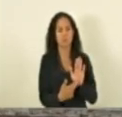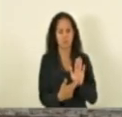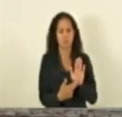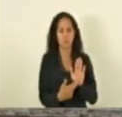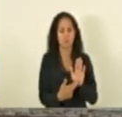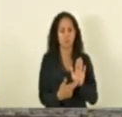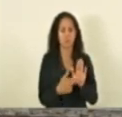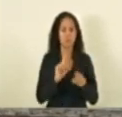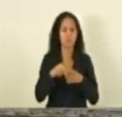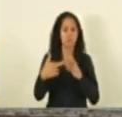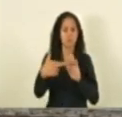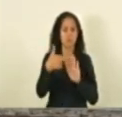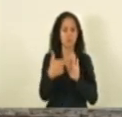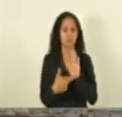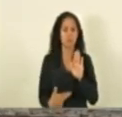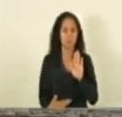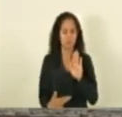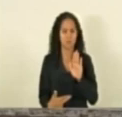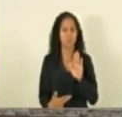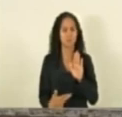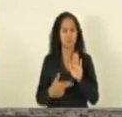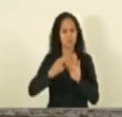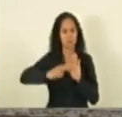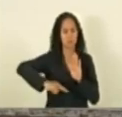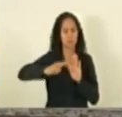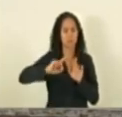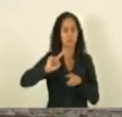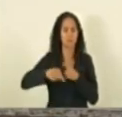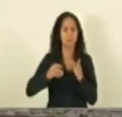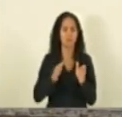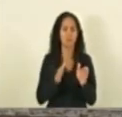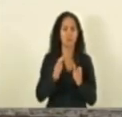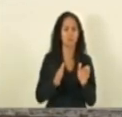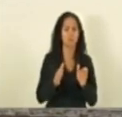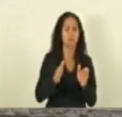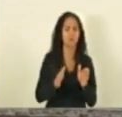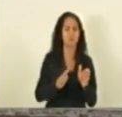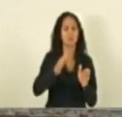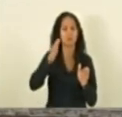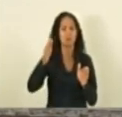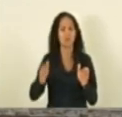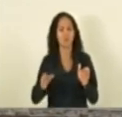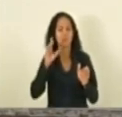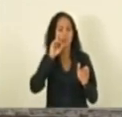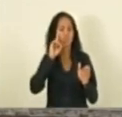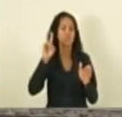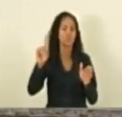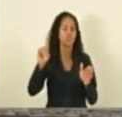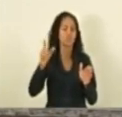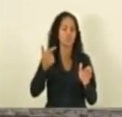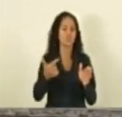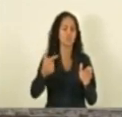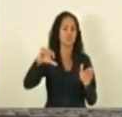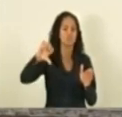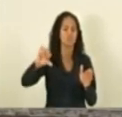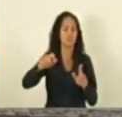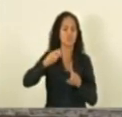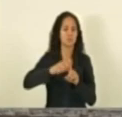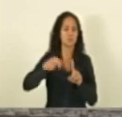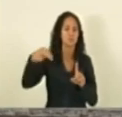para relatar a matéria e o prazo é até no dia